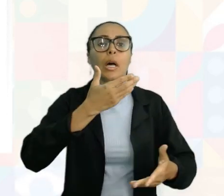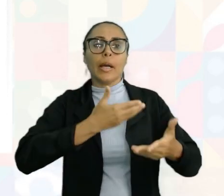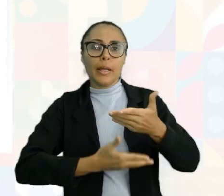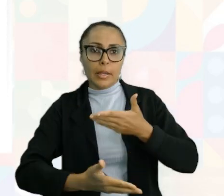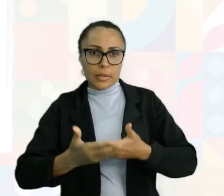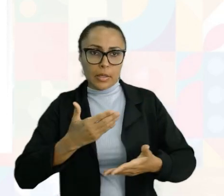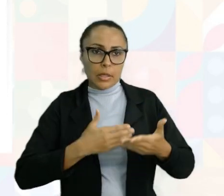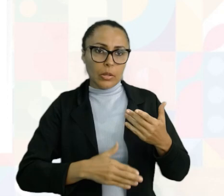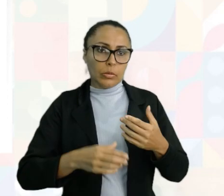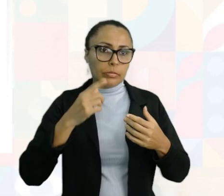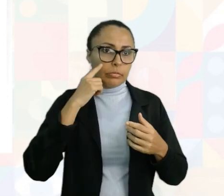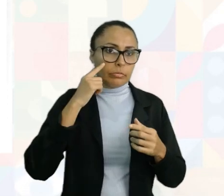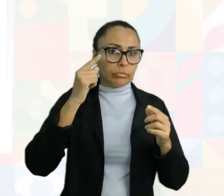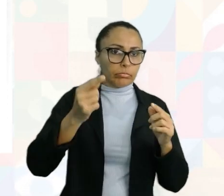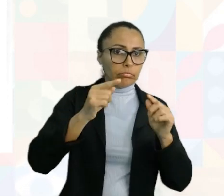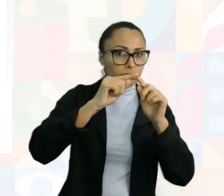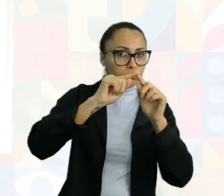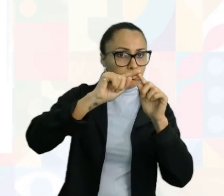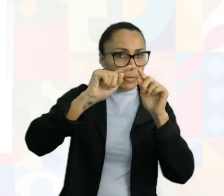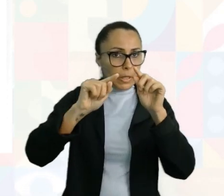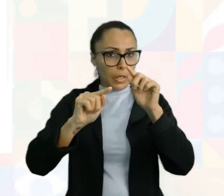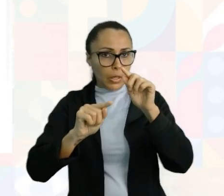ângulos com